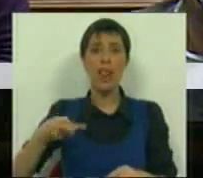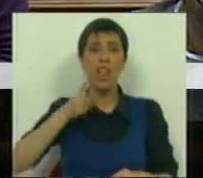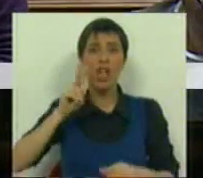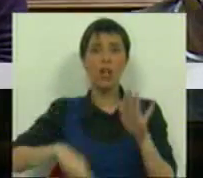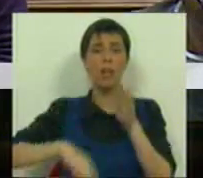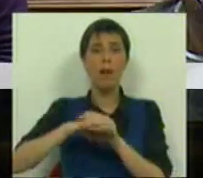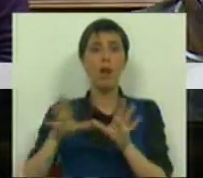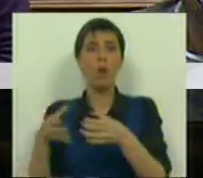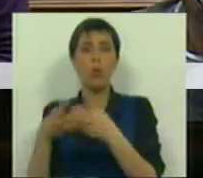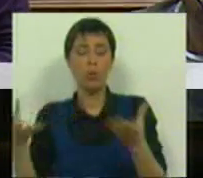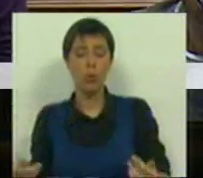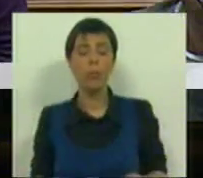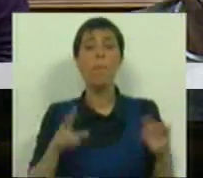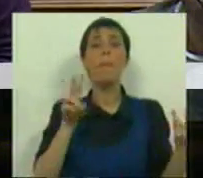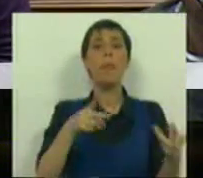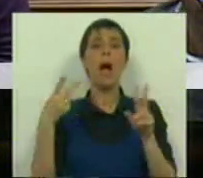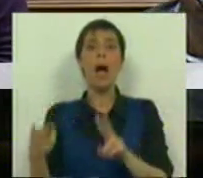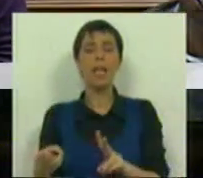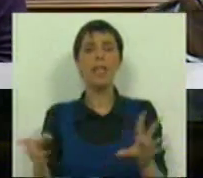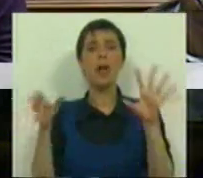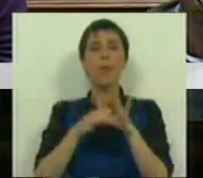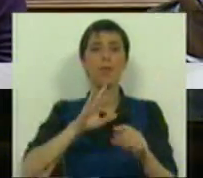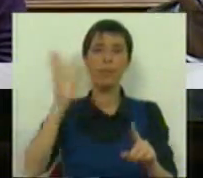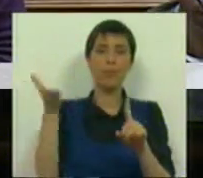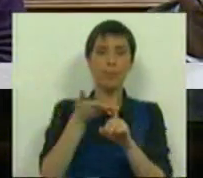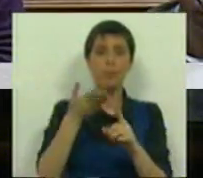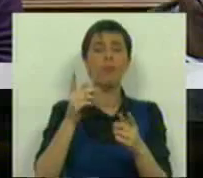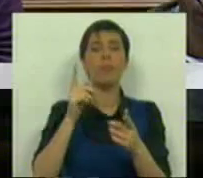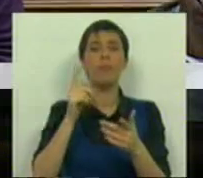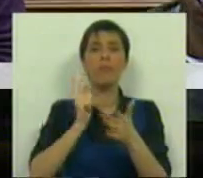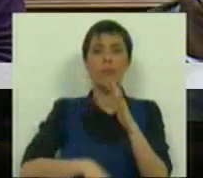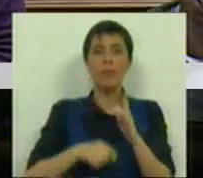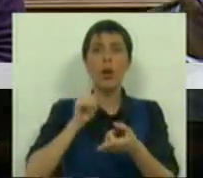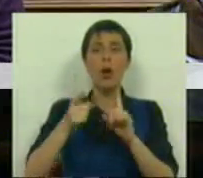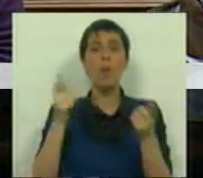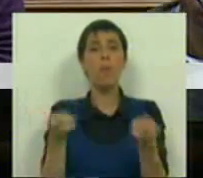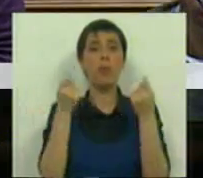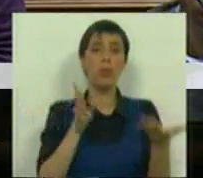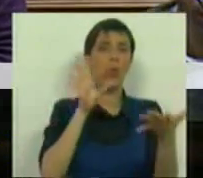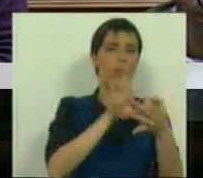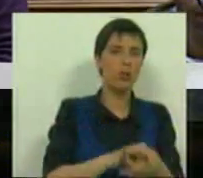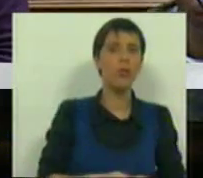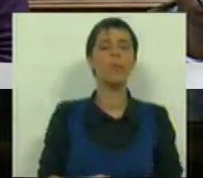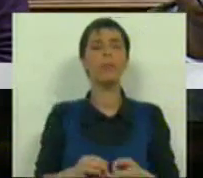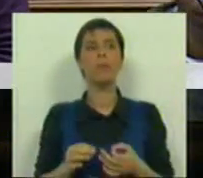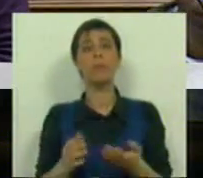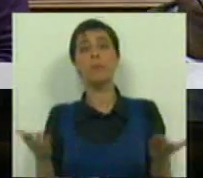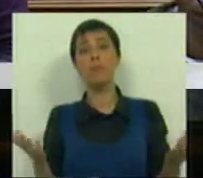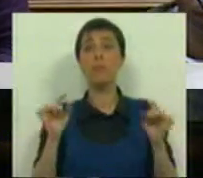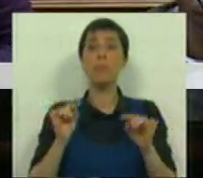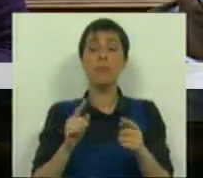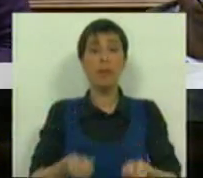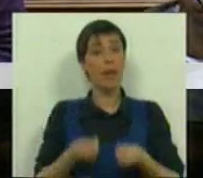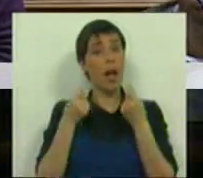dirigente máximo do clube, a alteração no quadro sancionatório, nomeadamente no que aos promotores diz respeito, e